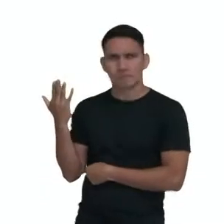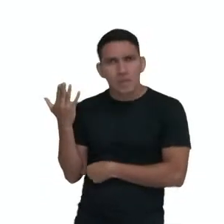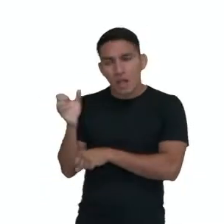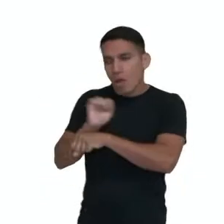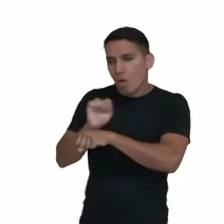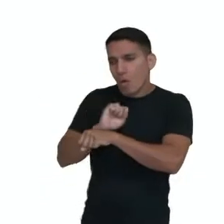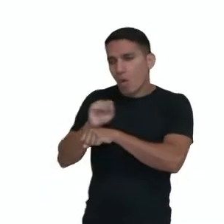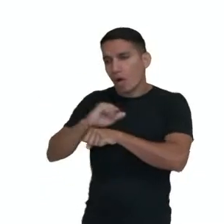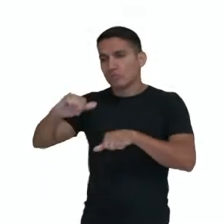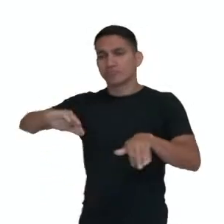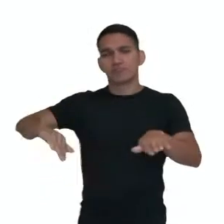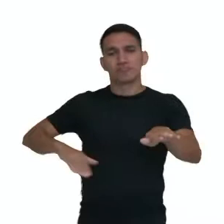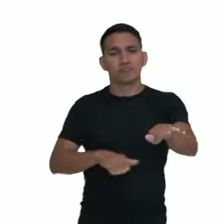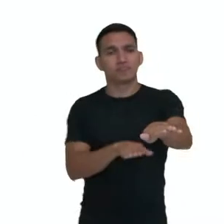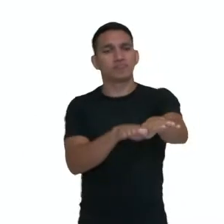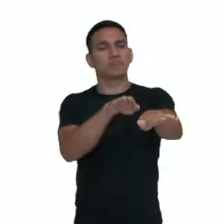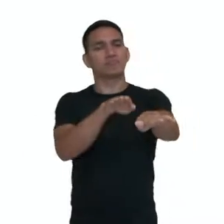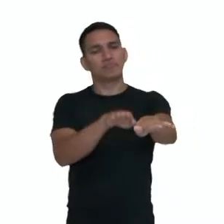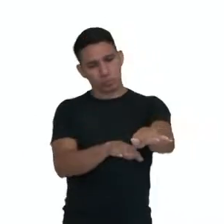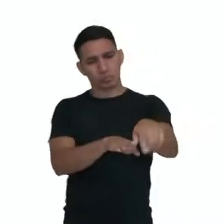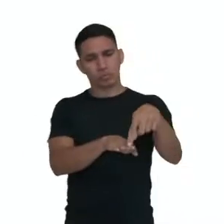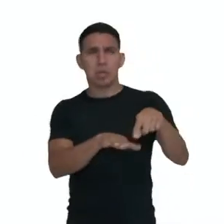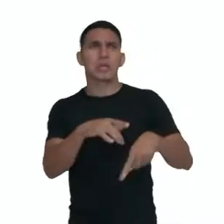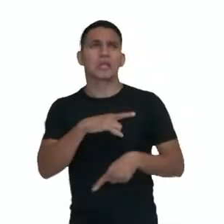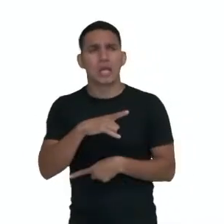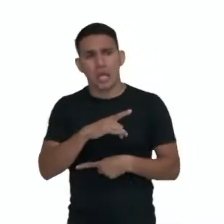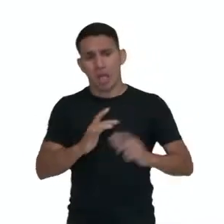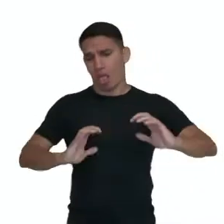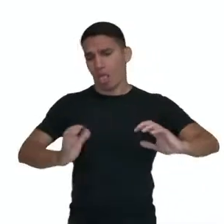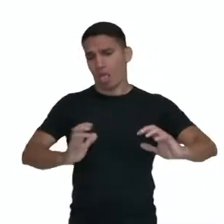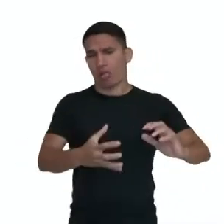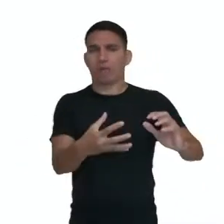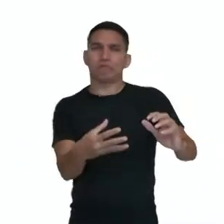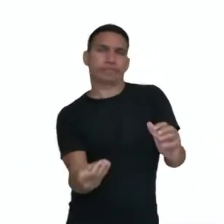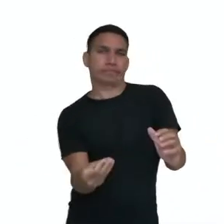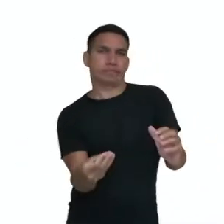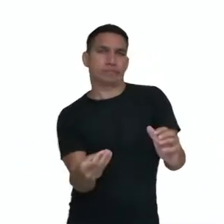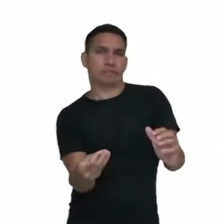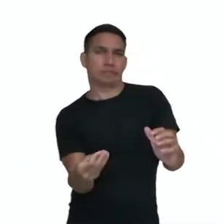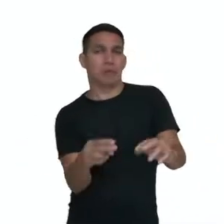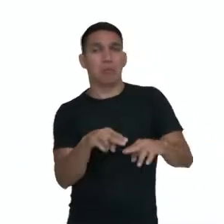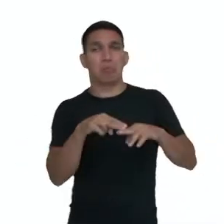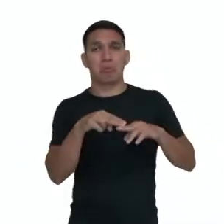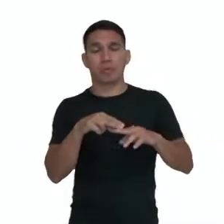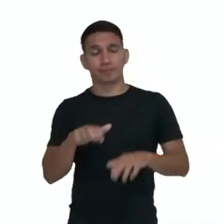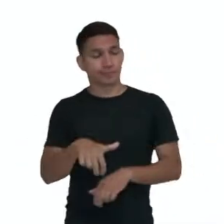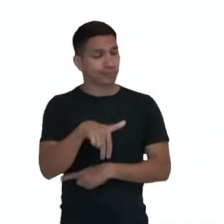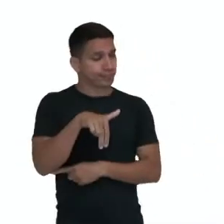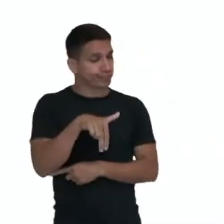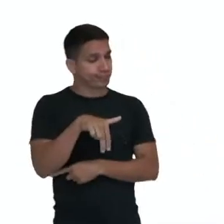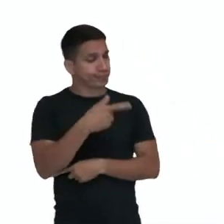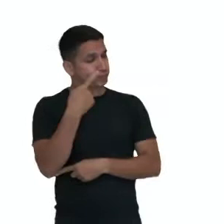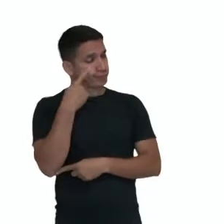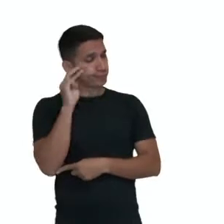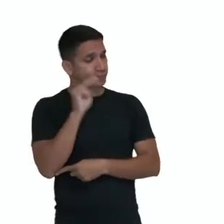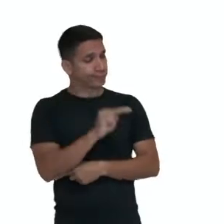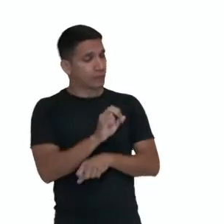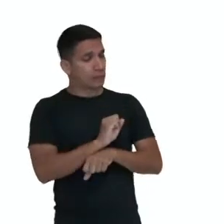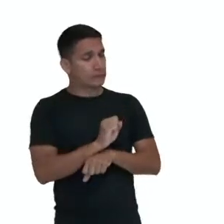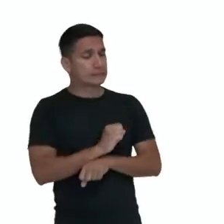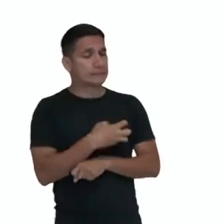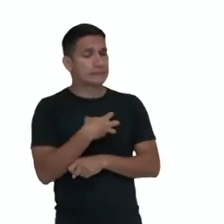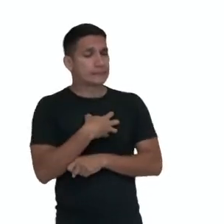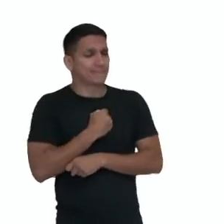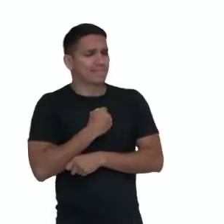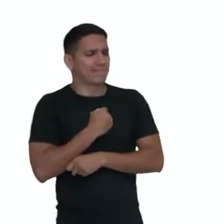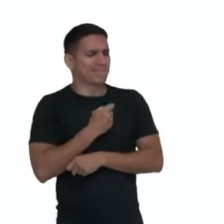estava encostado no meio-fio, com o pneu furado. De pé ao lado do carro, olhando